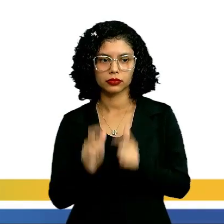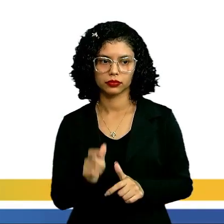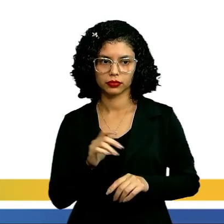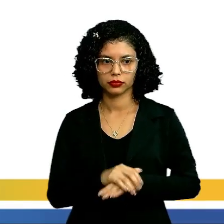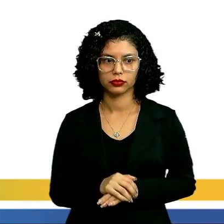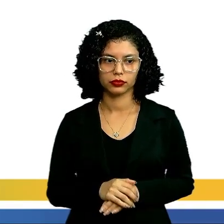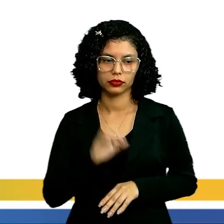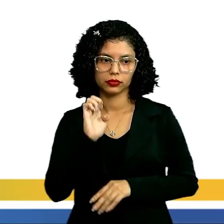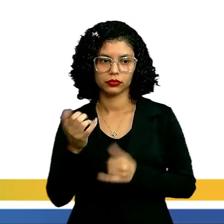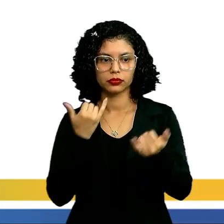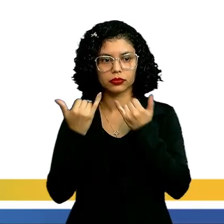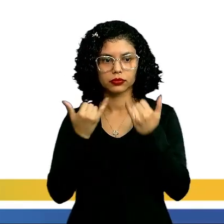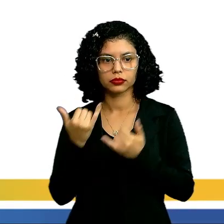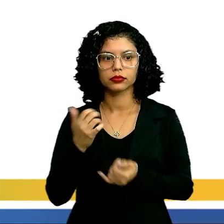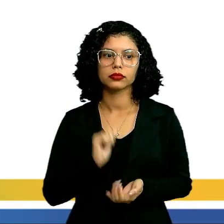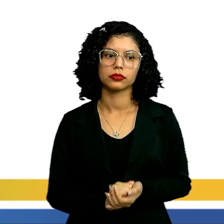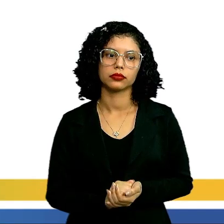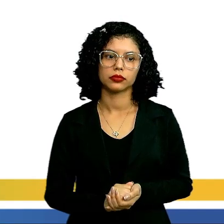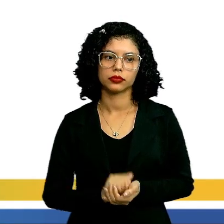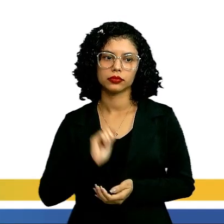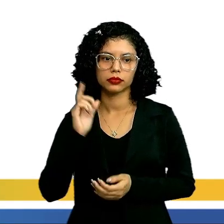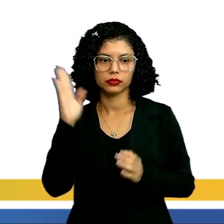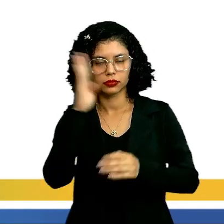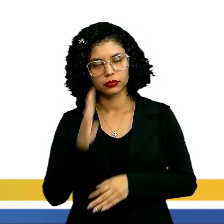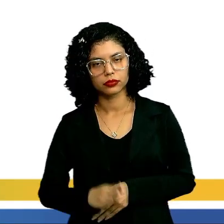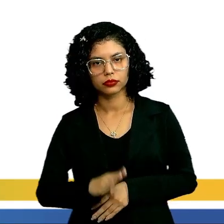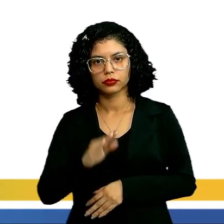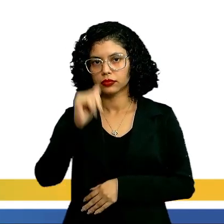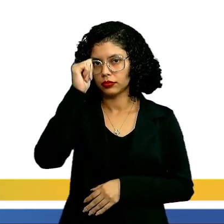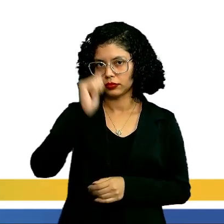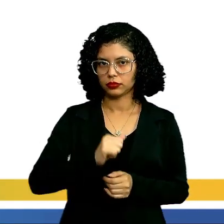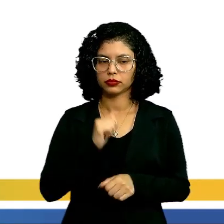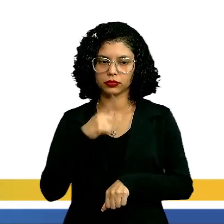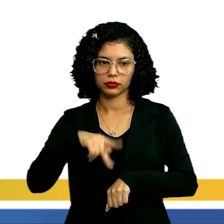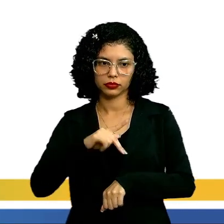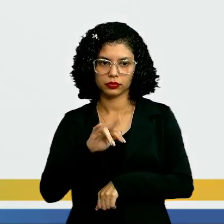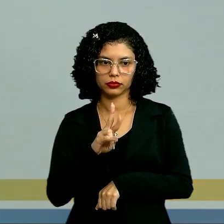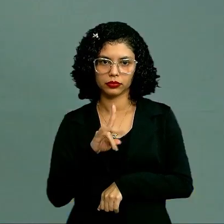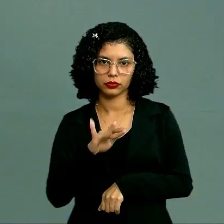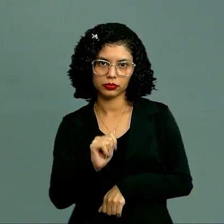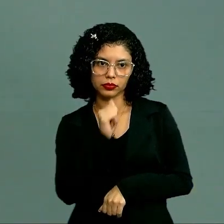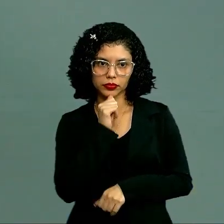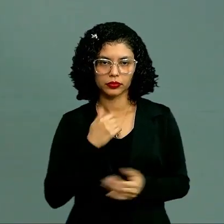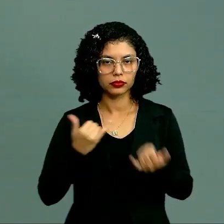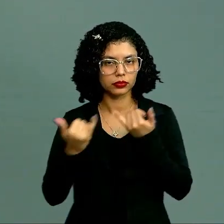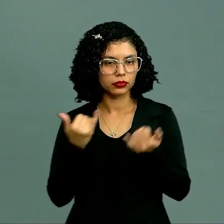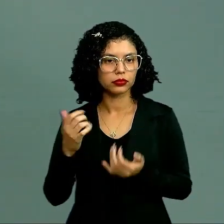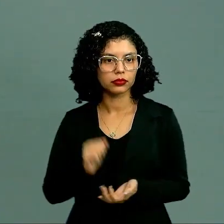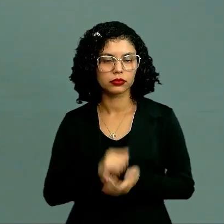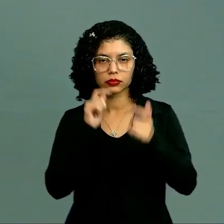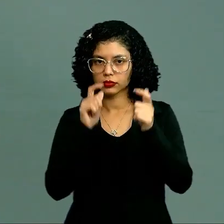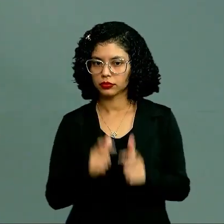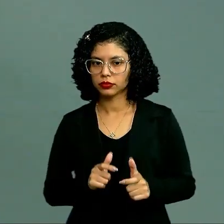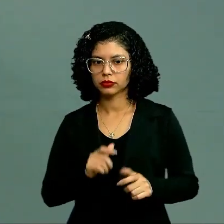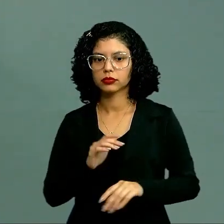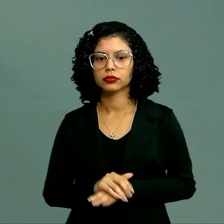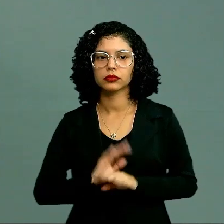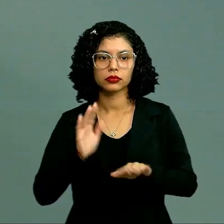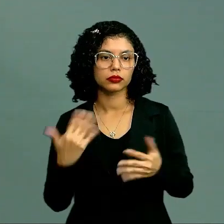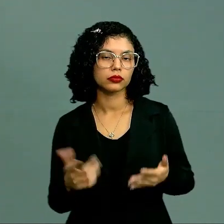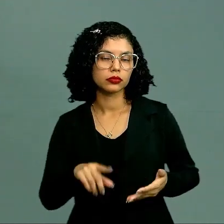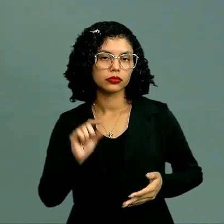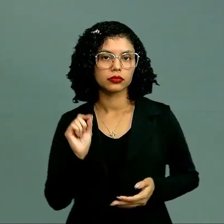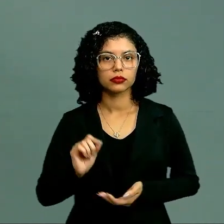lugar. E na letra E, programa, em que há no Brasil e na Arábia. Não estamos falando de programa, estamos falando de lugar. E qual